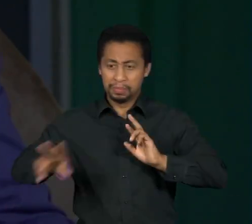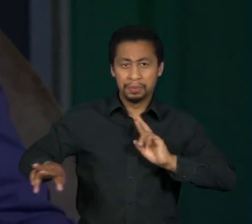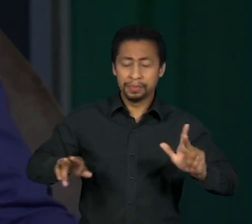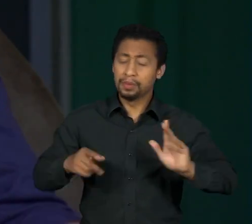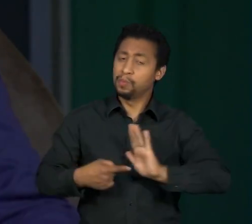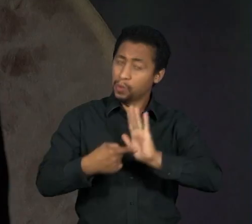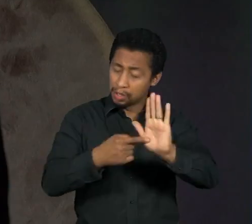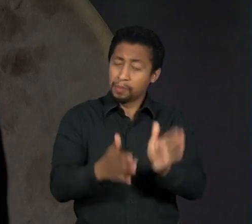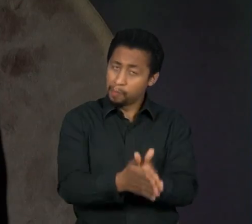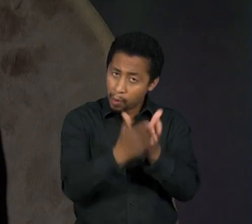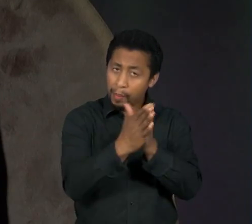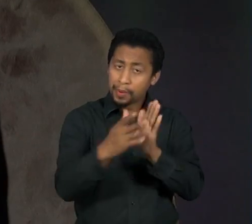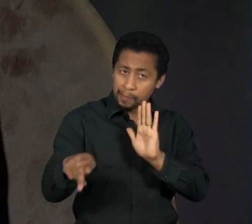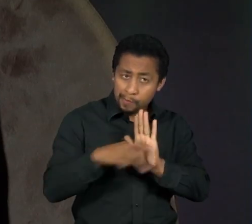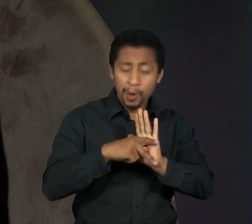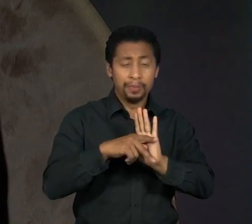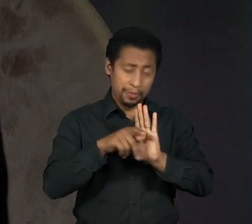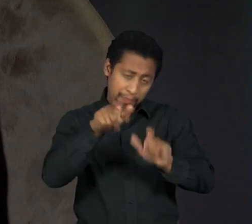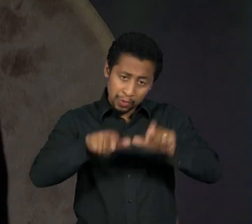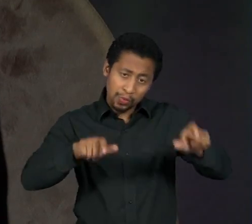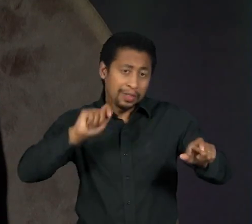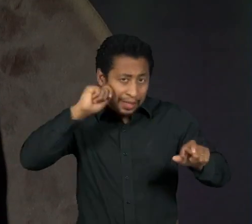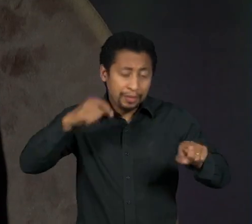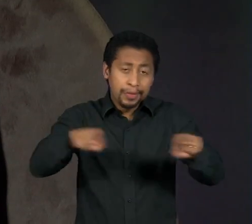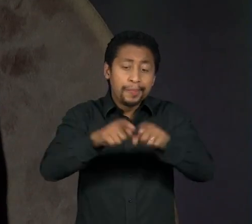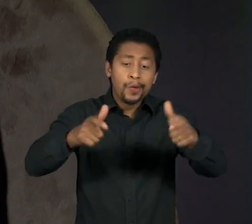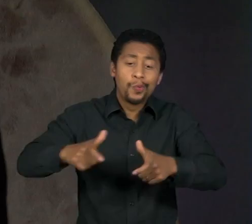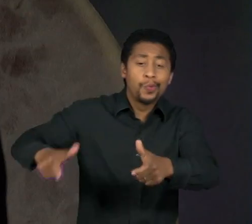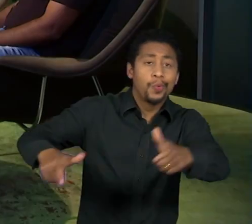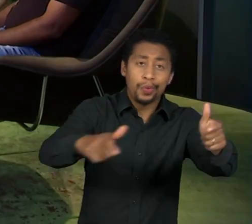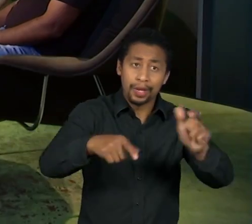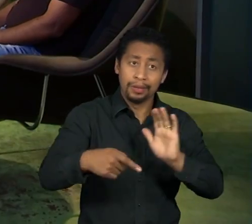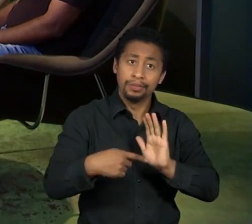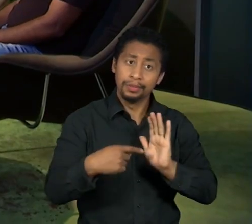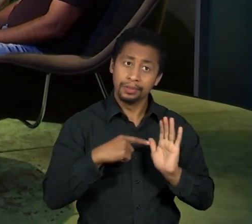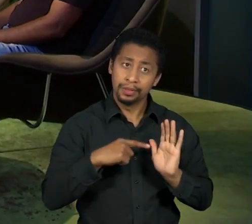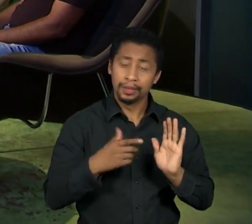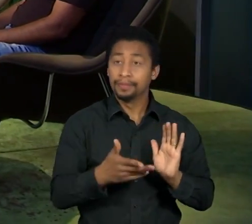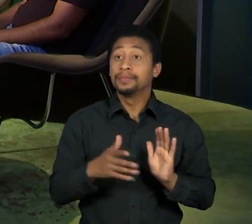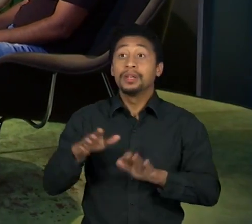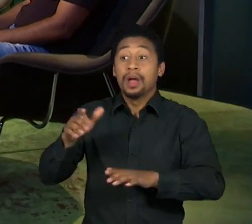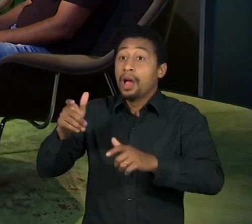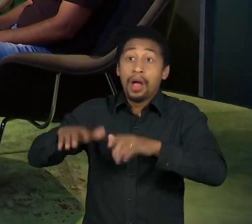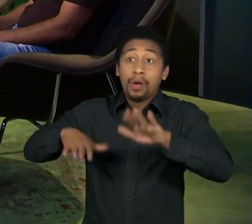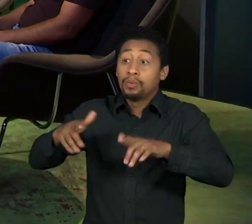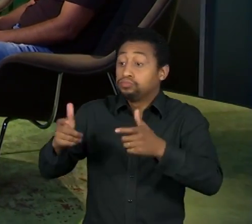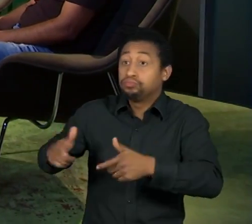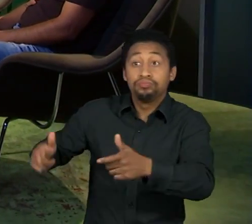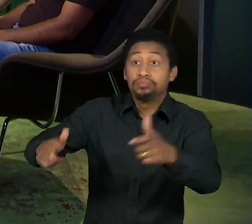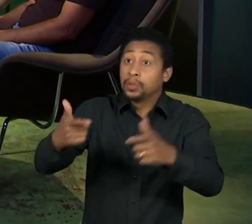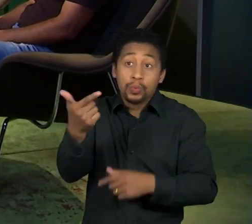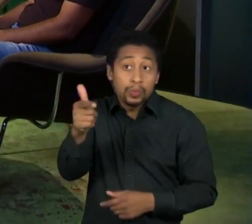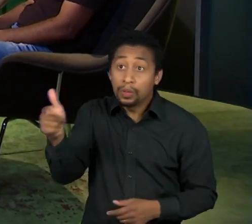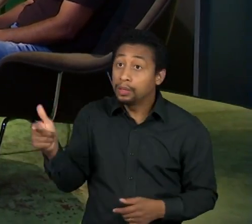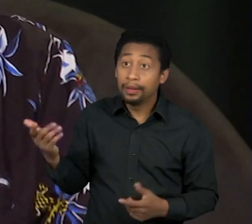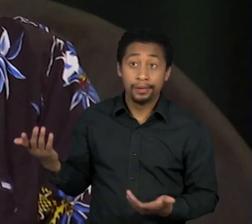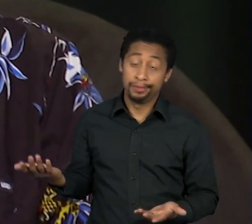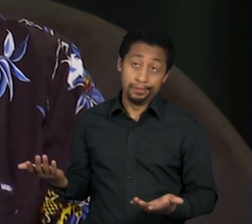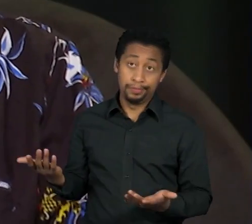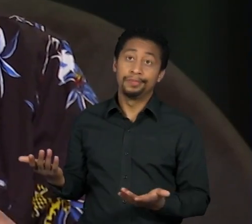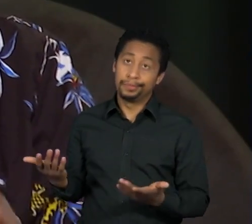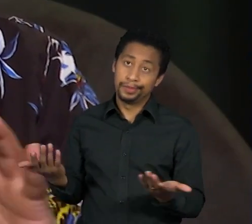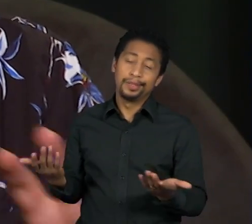CEP no nosso país. É isso mesmo, Zé. Acho que alguns nem têm CEP, né? A miséria nesse país aqui, ela é um produto, né?